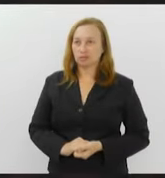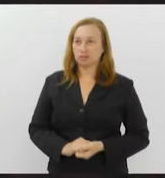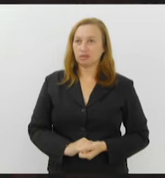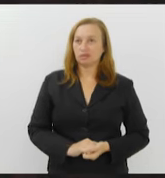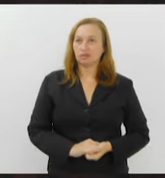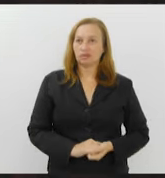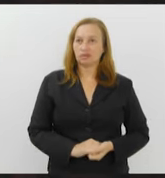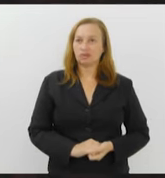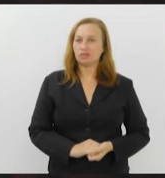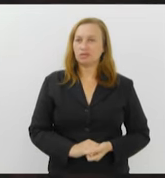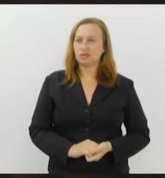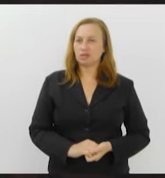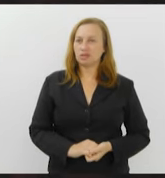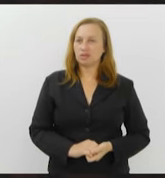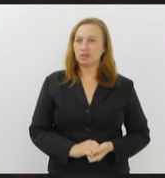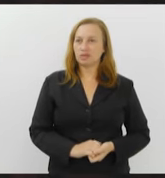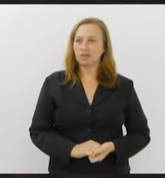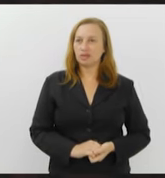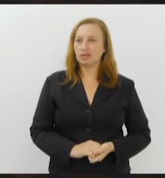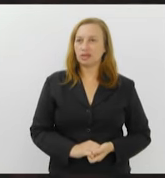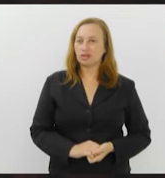pauta.